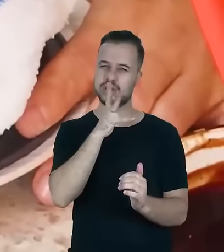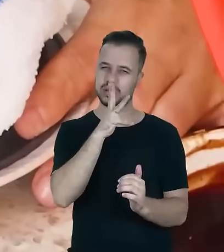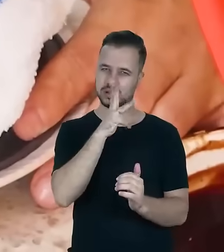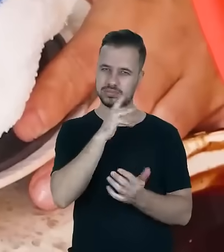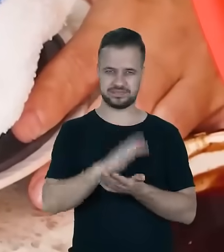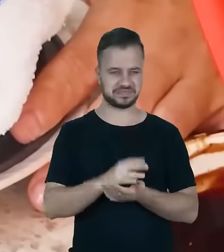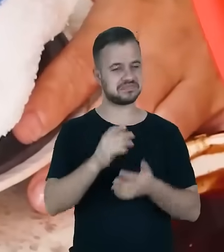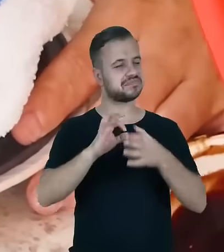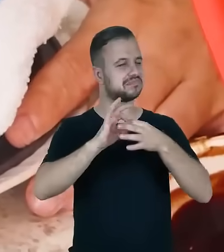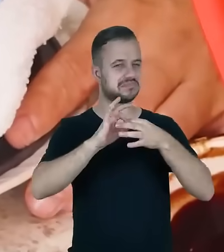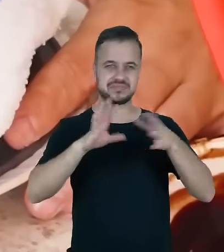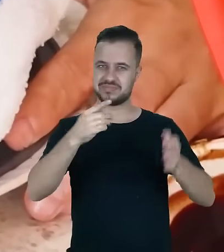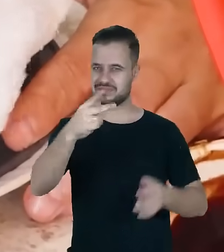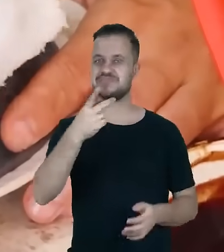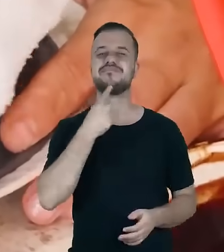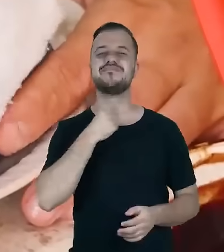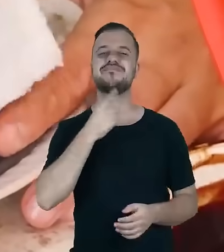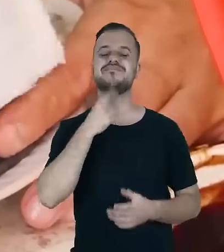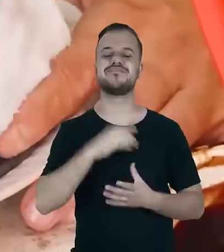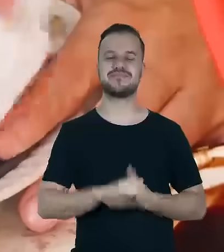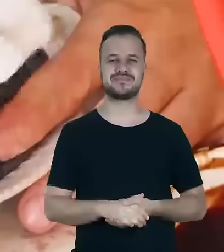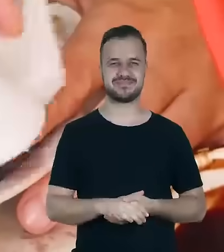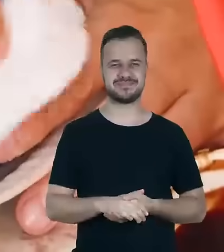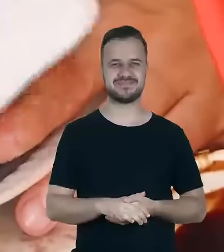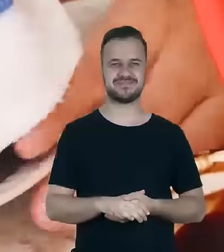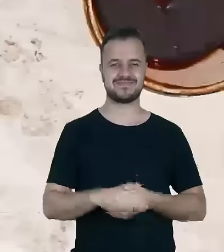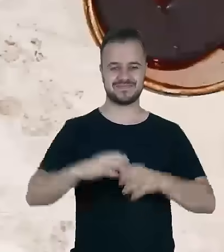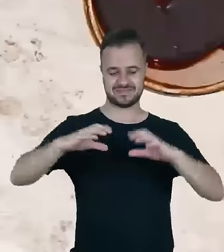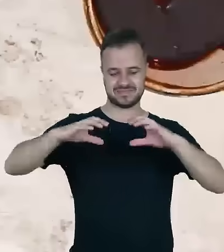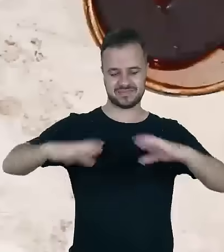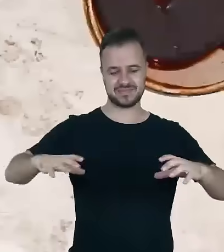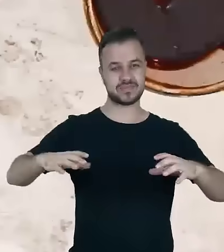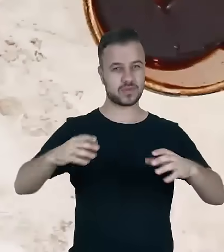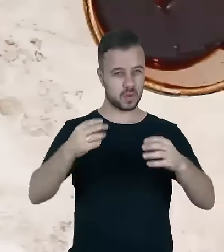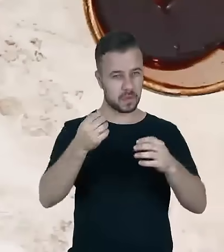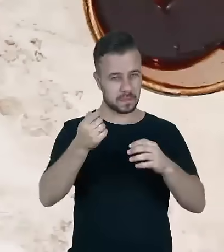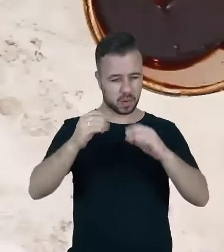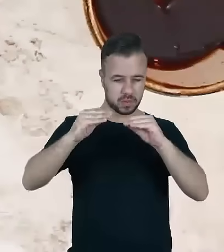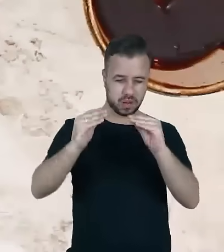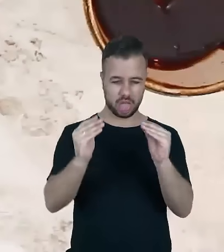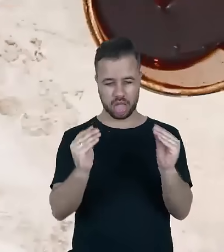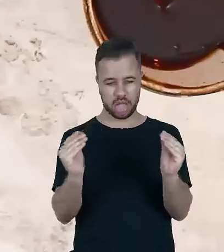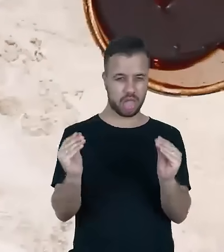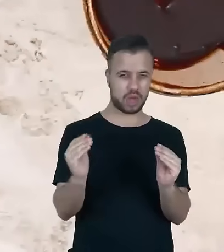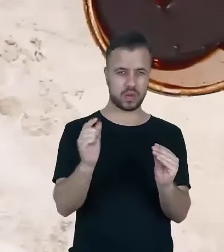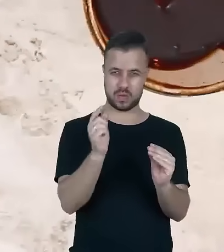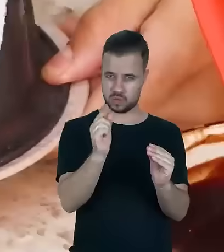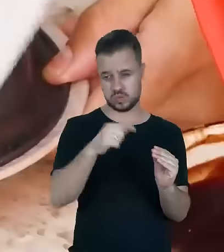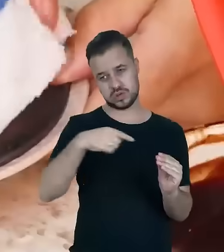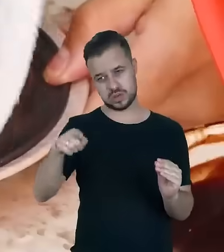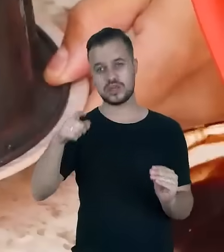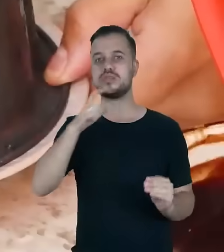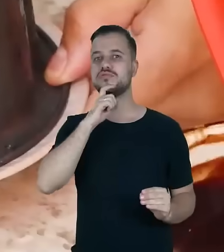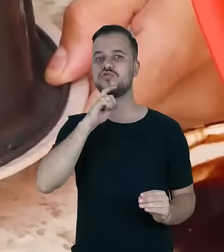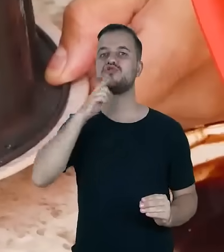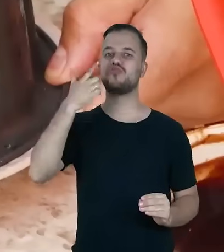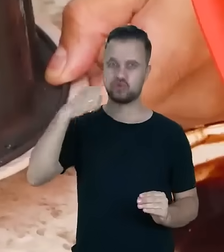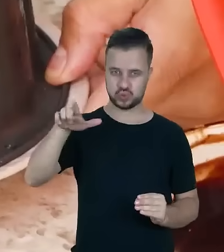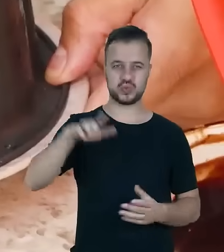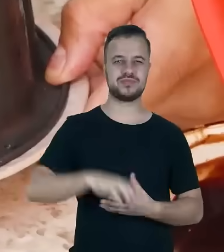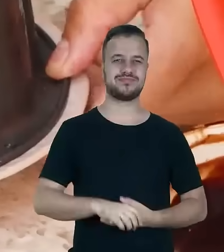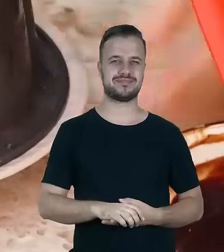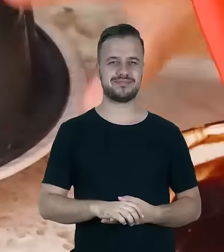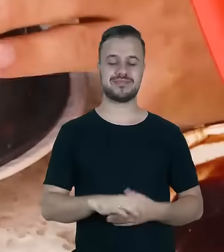tá bom? Mas fica aí a seu critério. Aqui provavelmente quando ele sair da forma, ele vai estar um pouco descongelado, tá bom? Aí você leva novamente